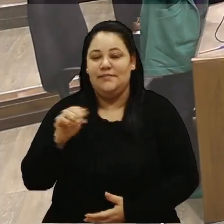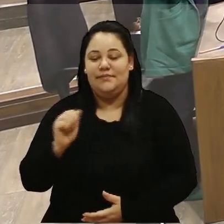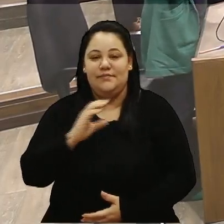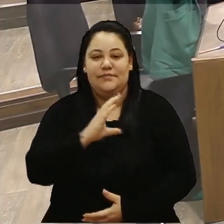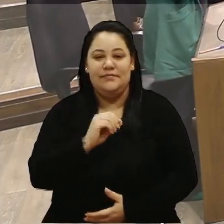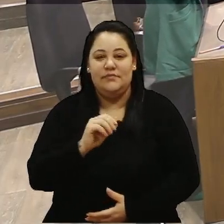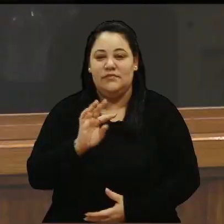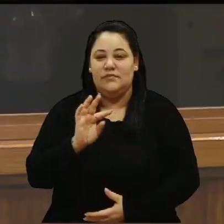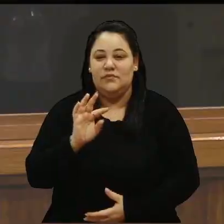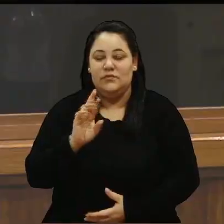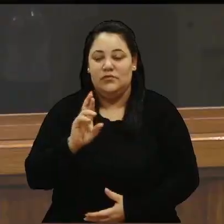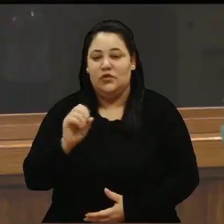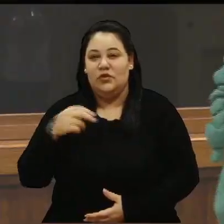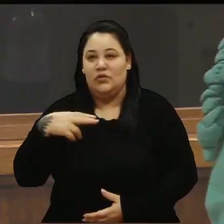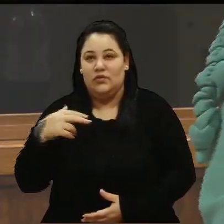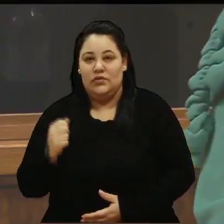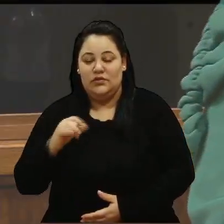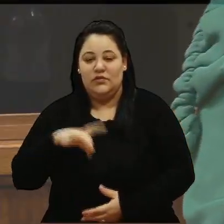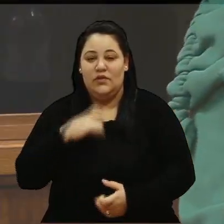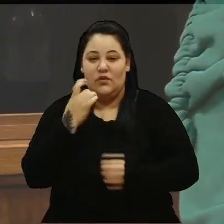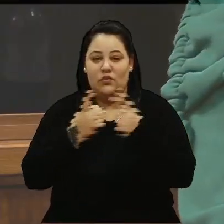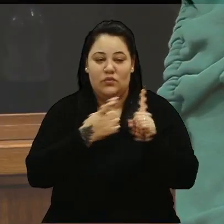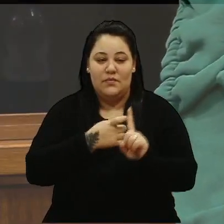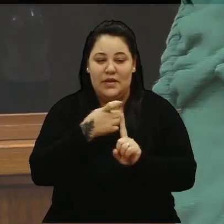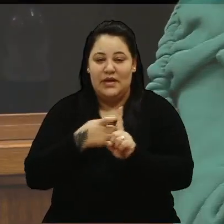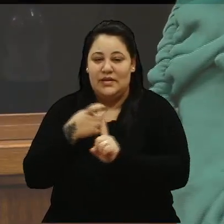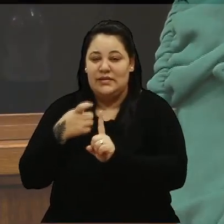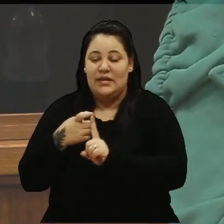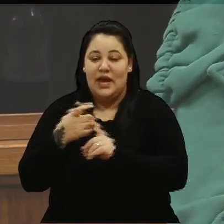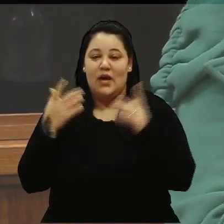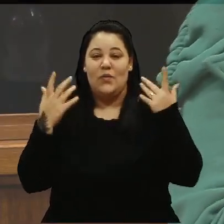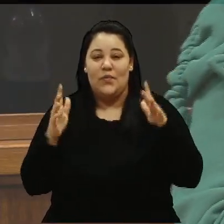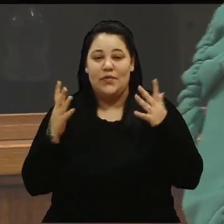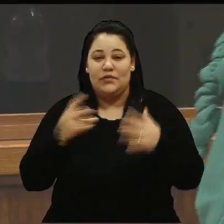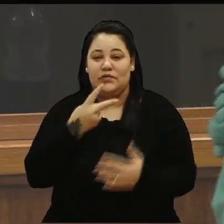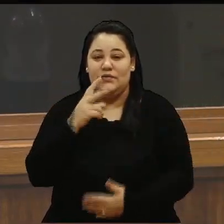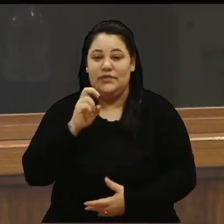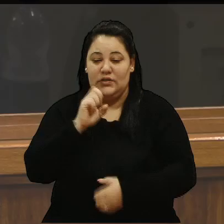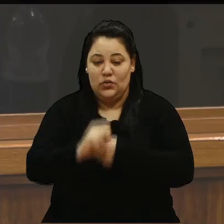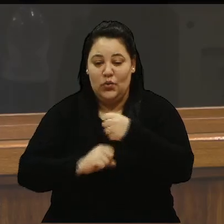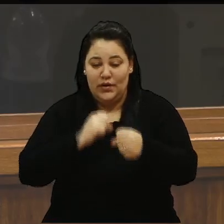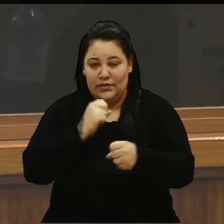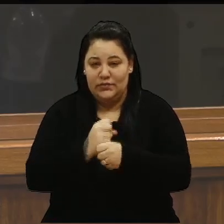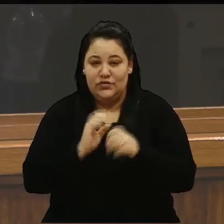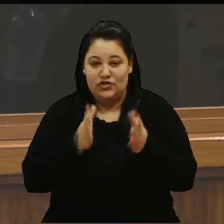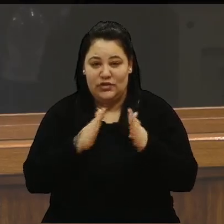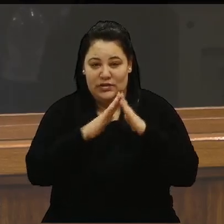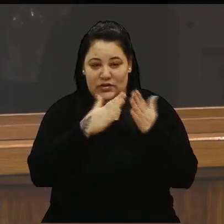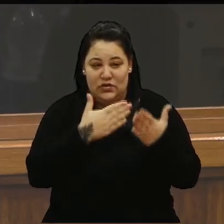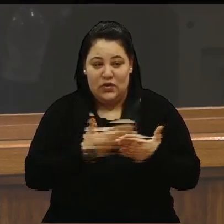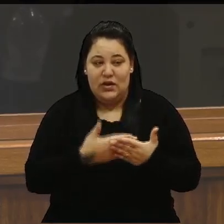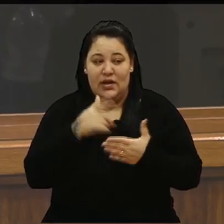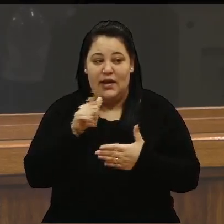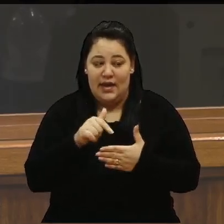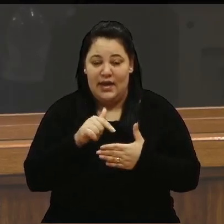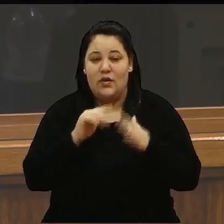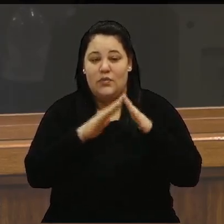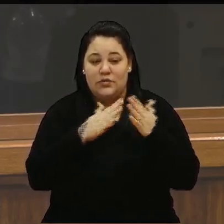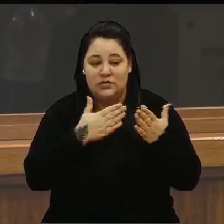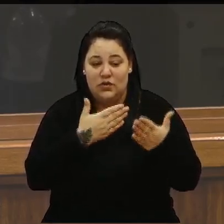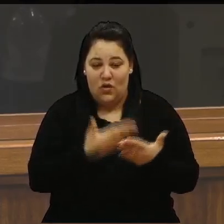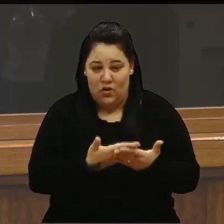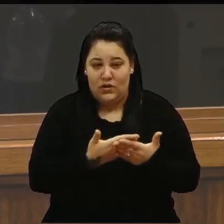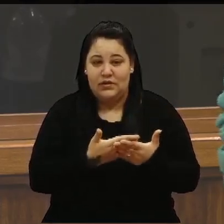ir alguns meses na comemoração dos 25 anos da escola. É uma escola que tem